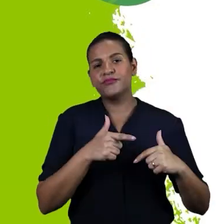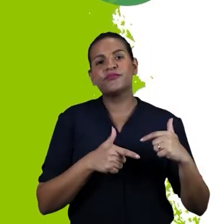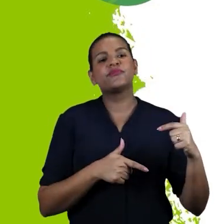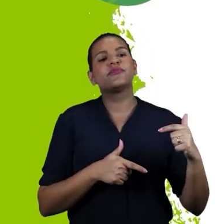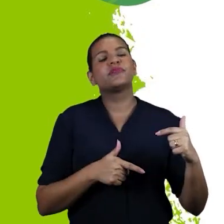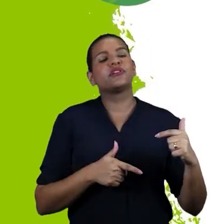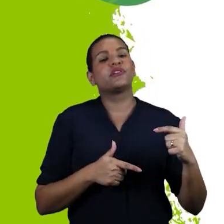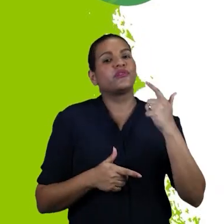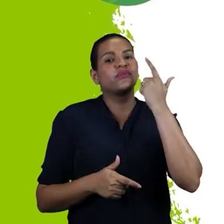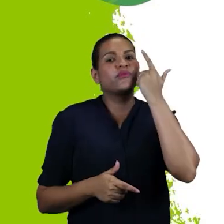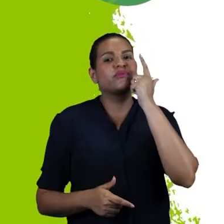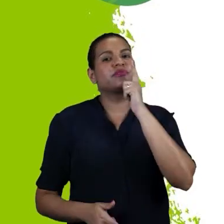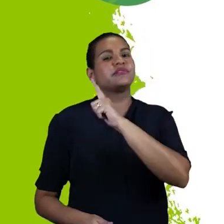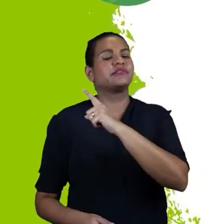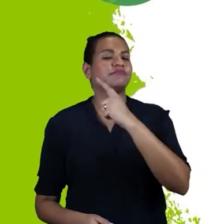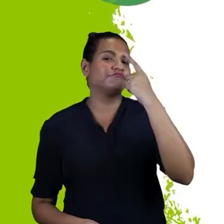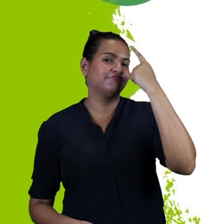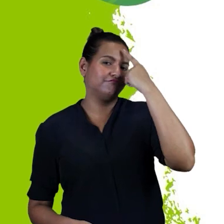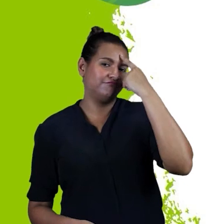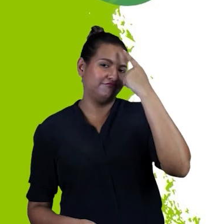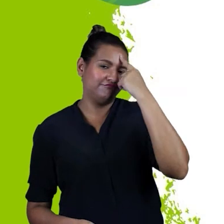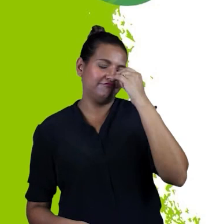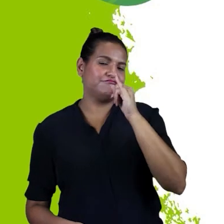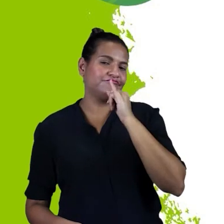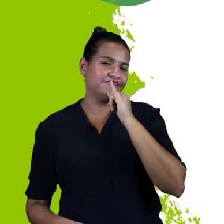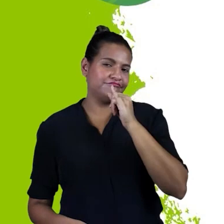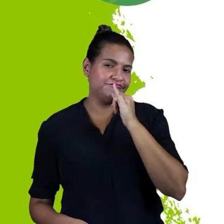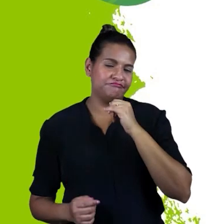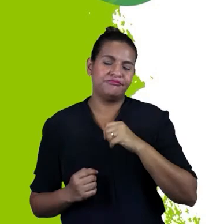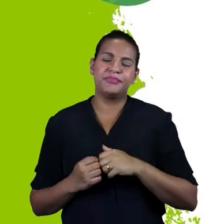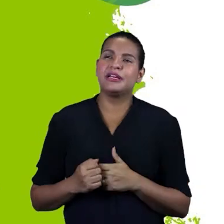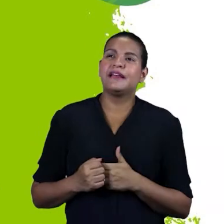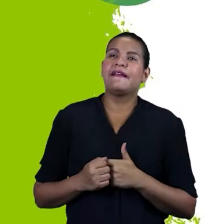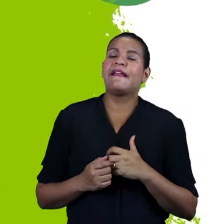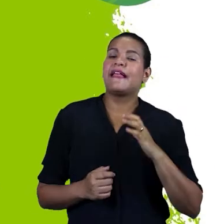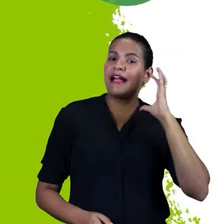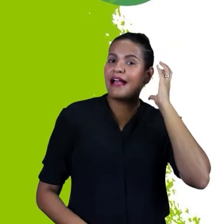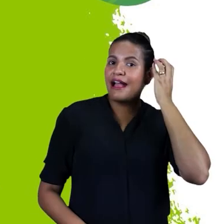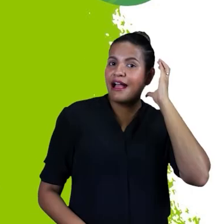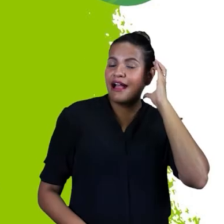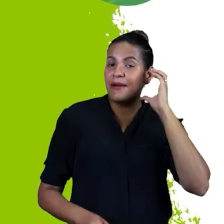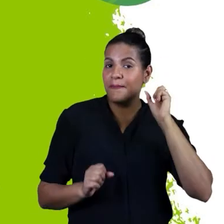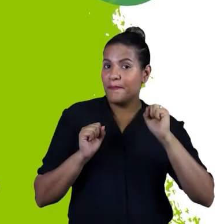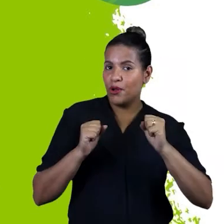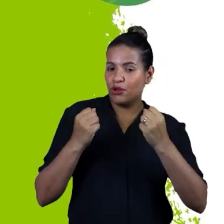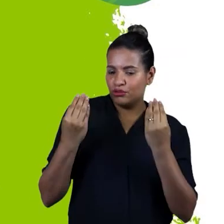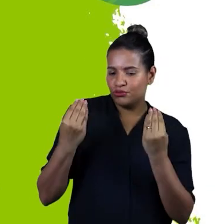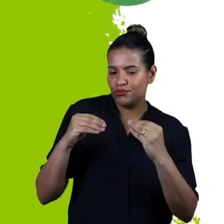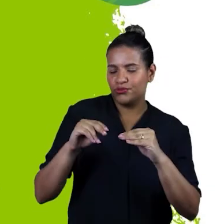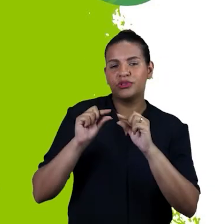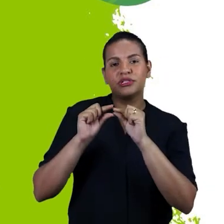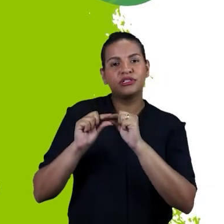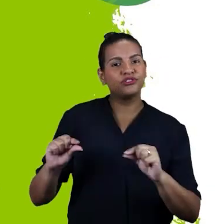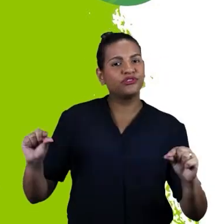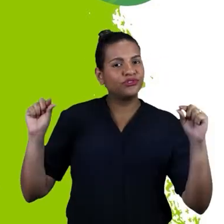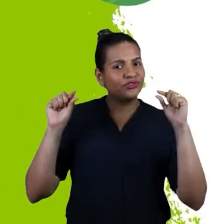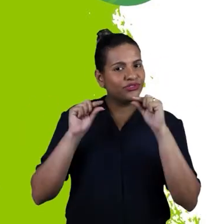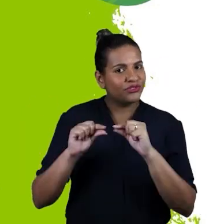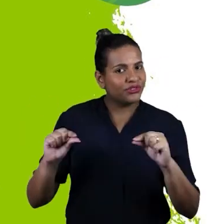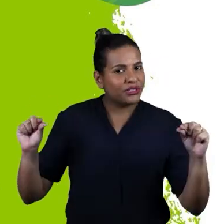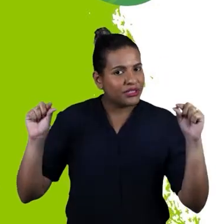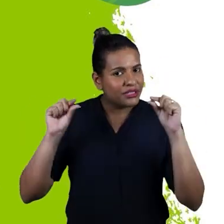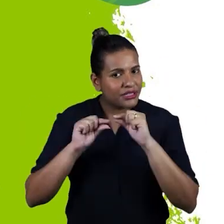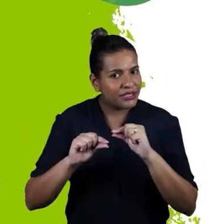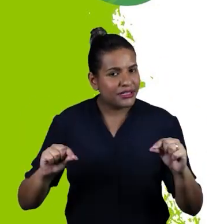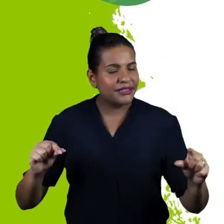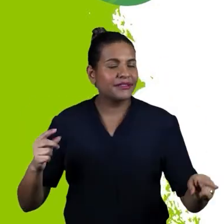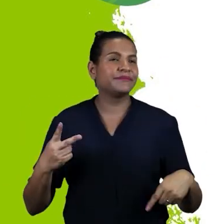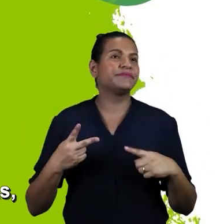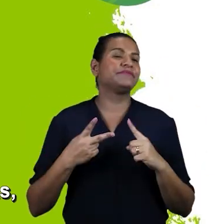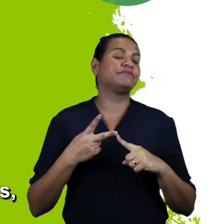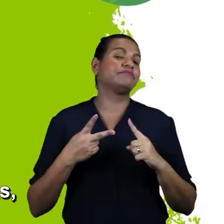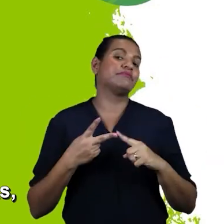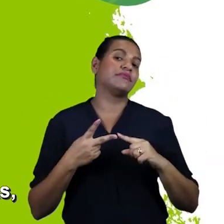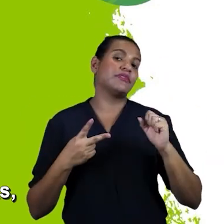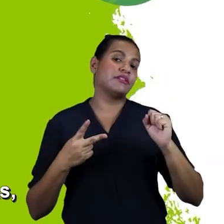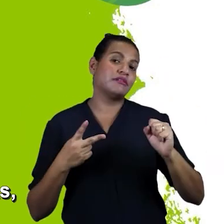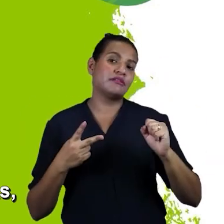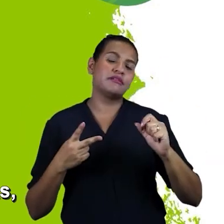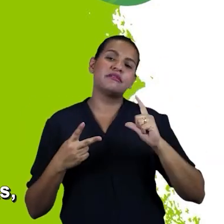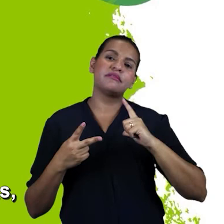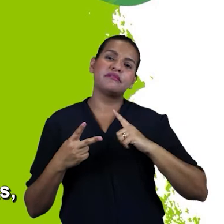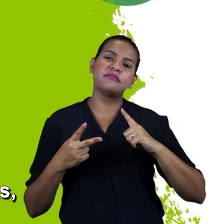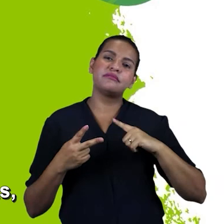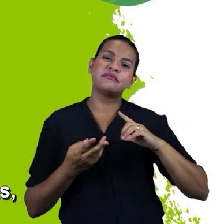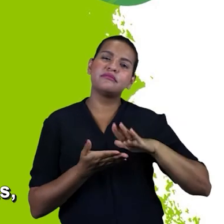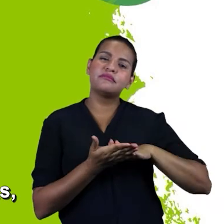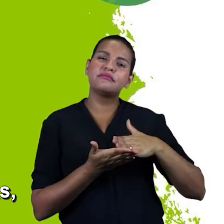gente ainda consegue possibilitar uma inclusão extra, né, legendando esses programas, né, os programas de rádio,